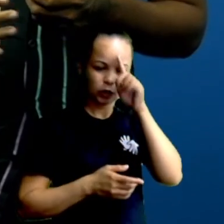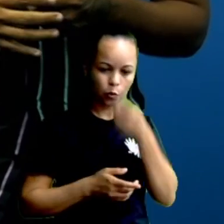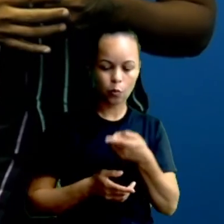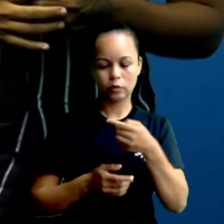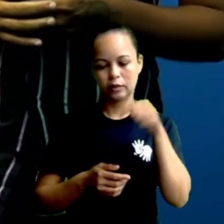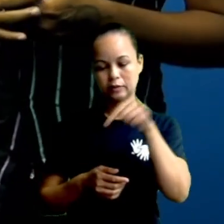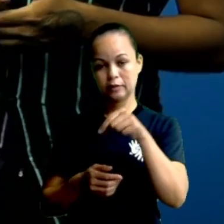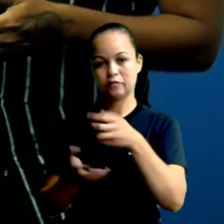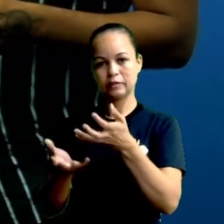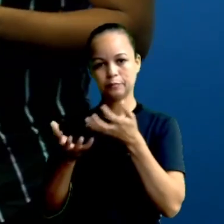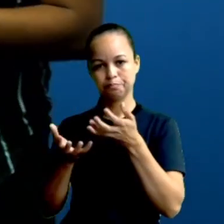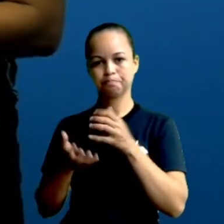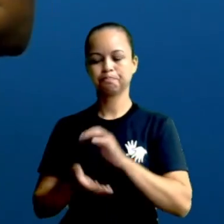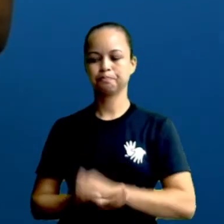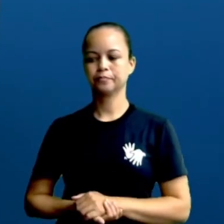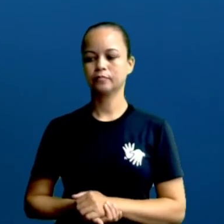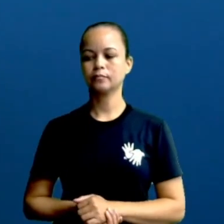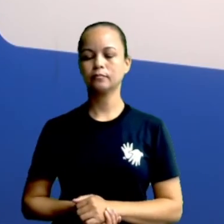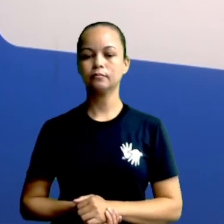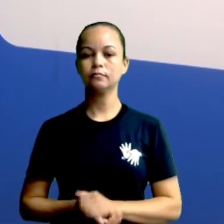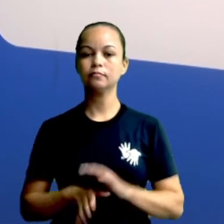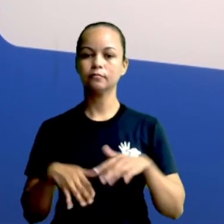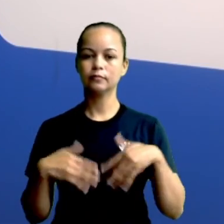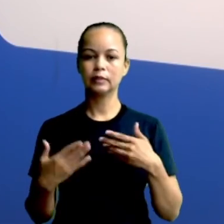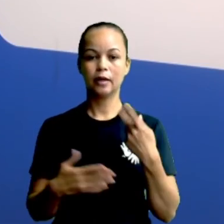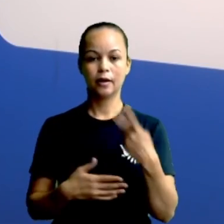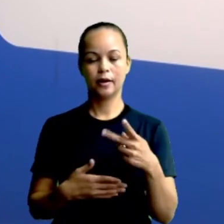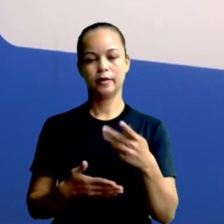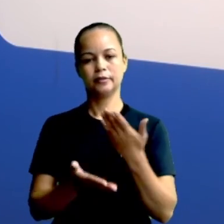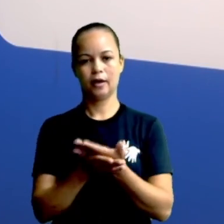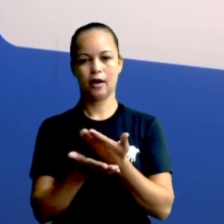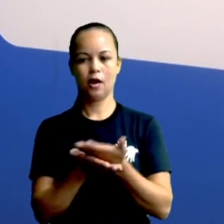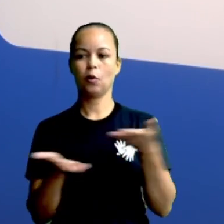tá? Bem, gente, essa é a nossa aula de